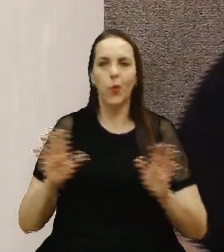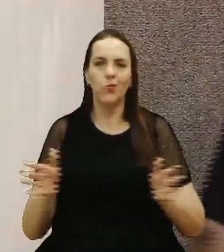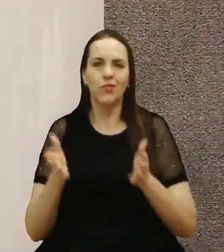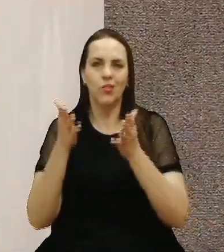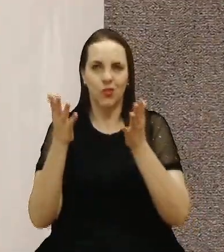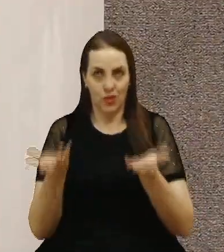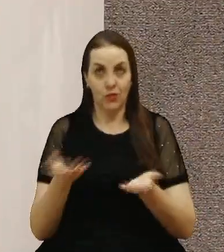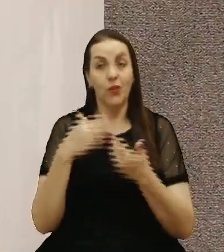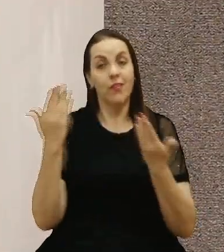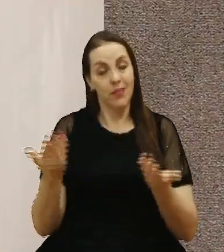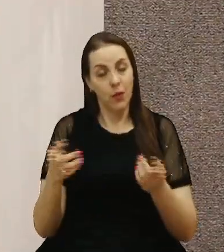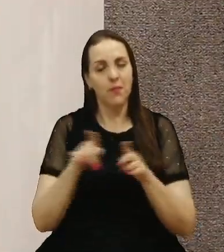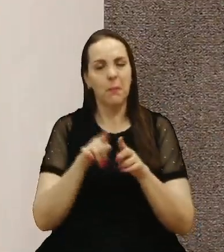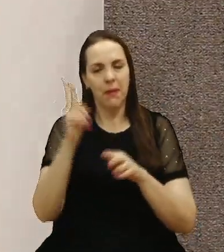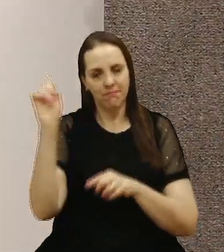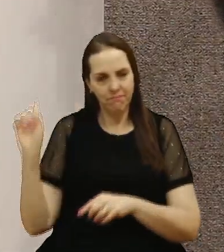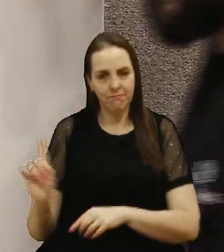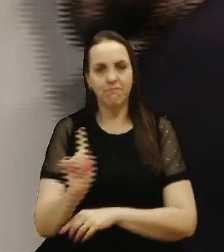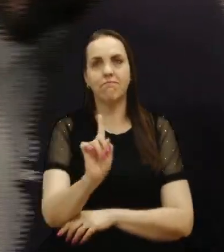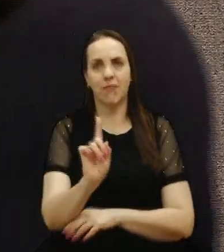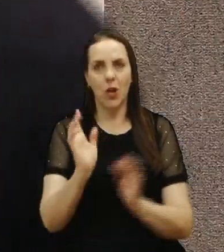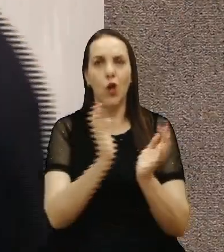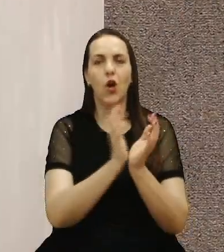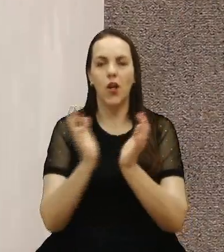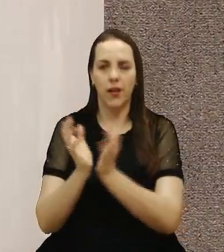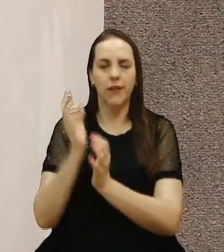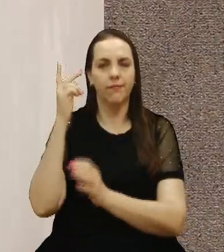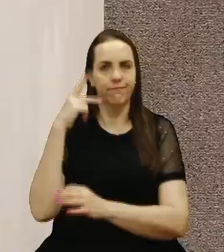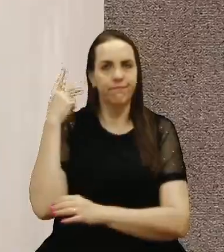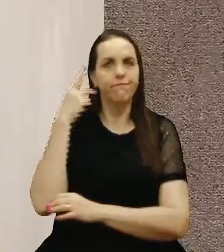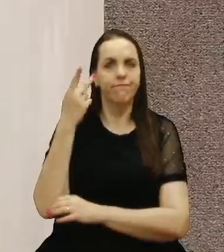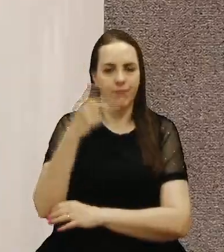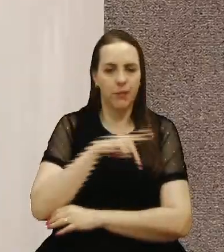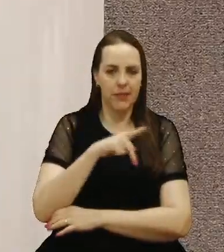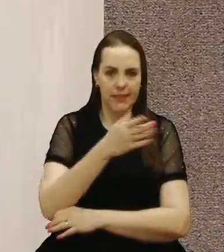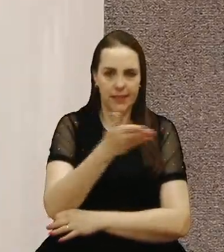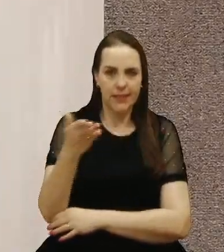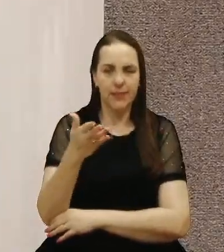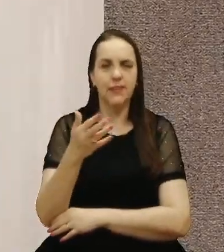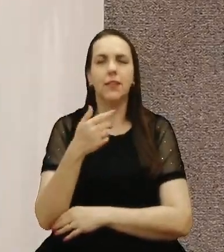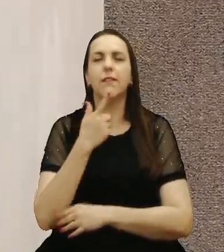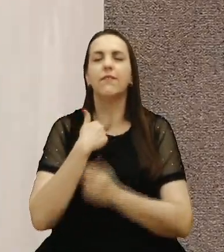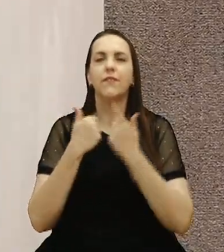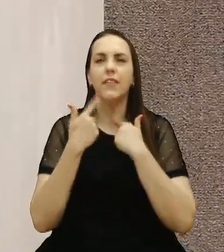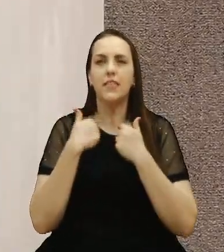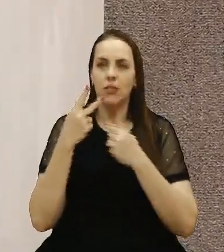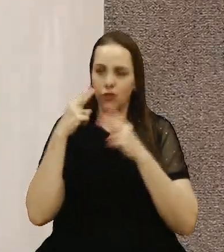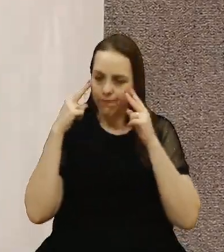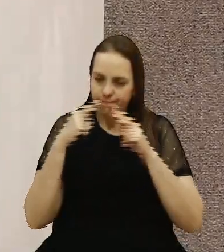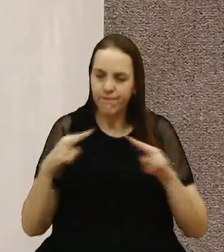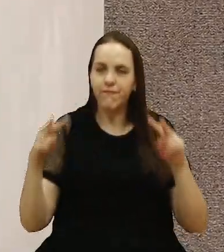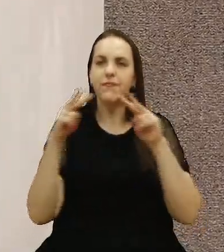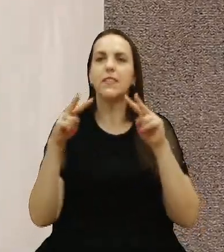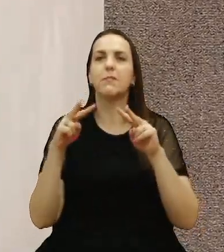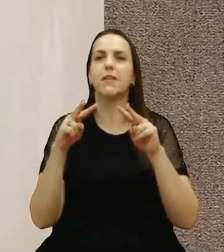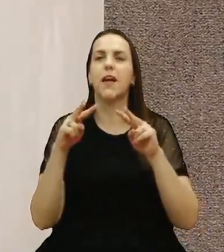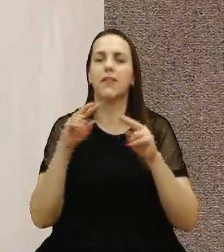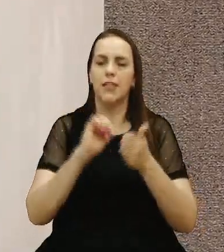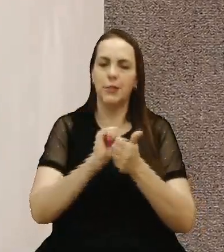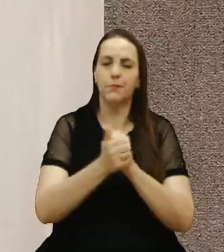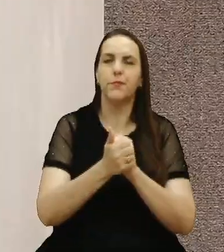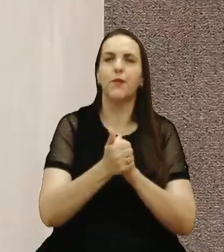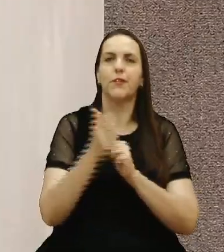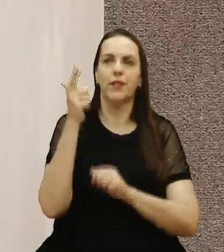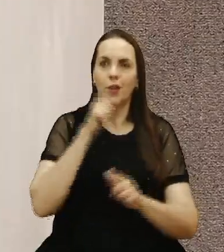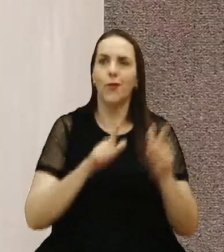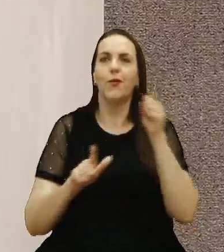Então, eles vieram também aqui, presidente, colegas vereadores, com o desejo de serem vistos, de receberem visibilidade para o esporte deles e para as